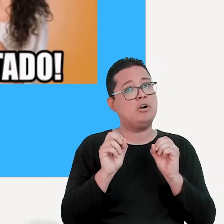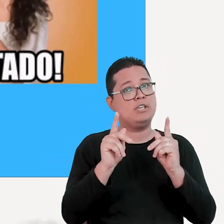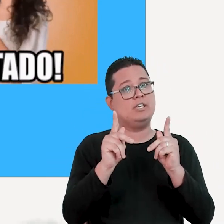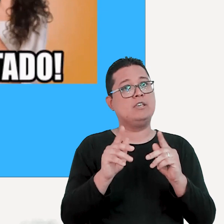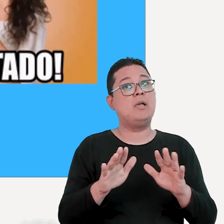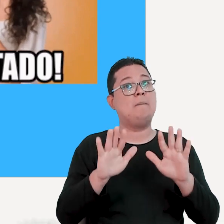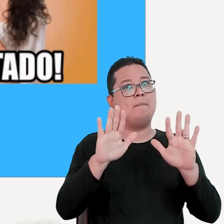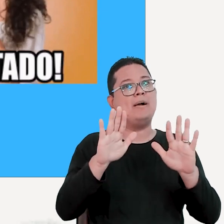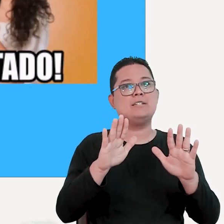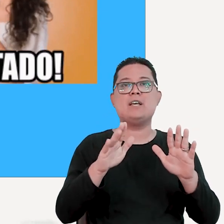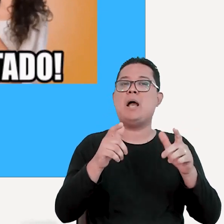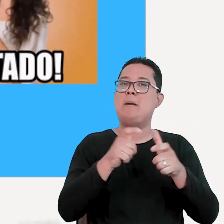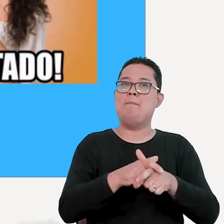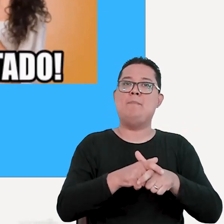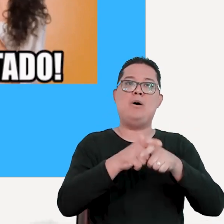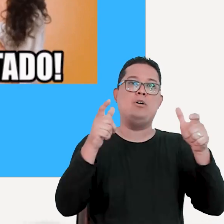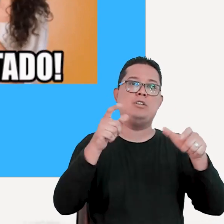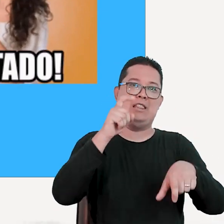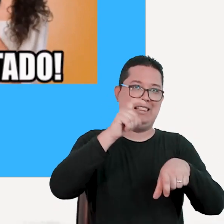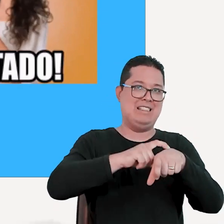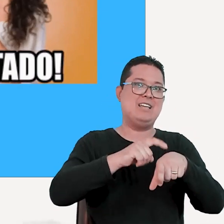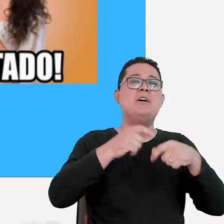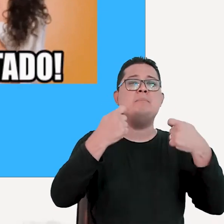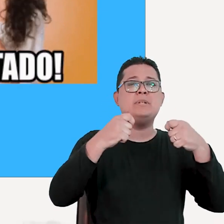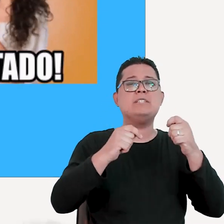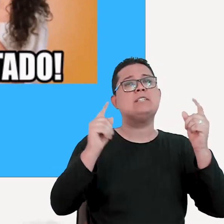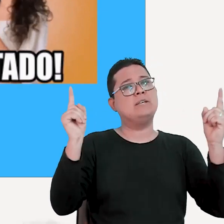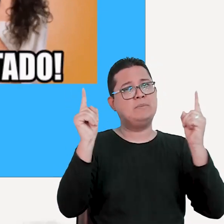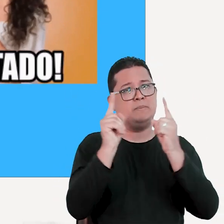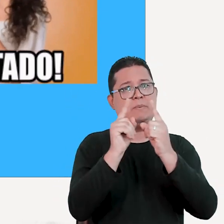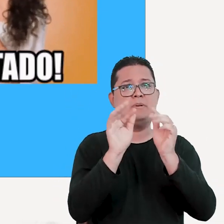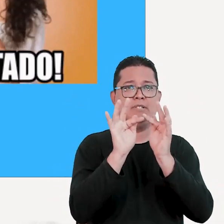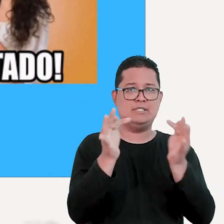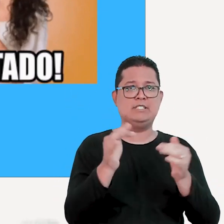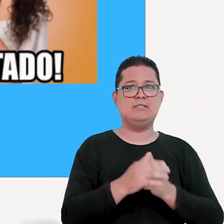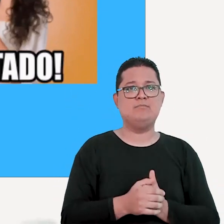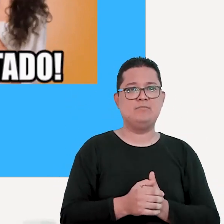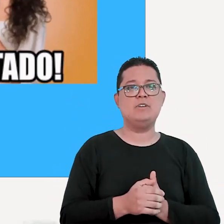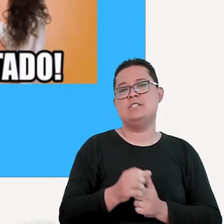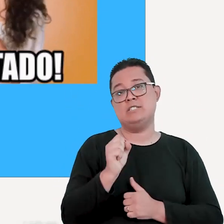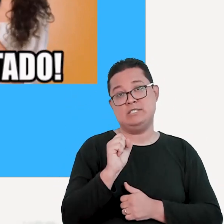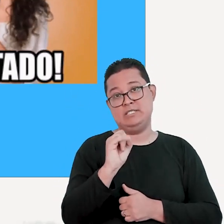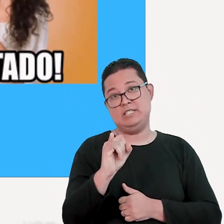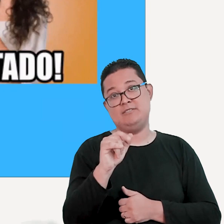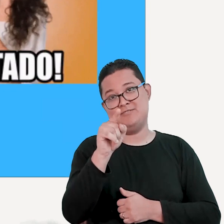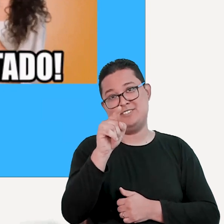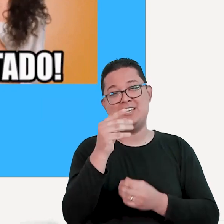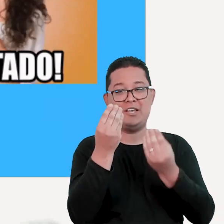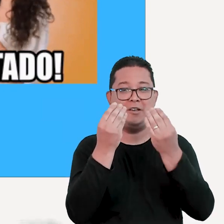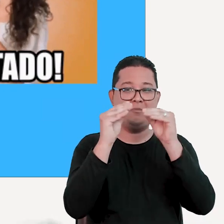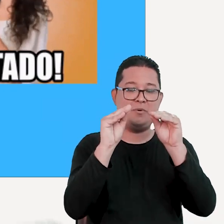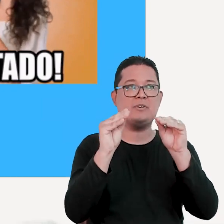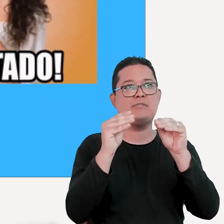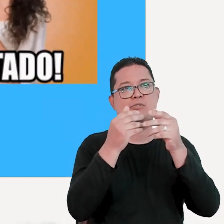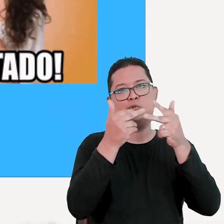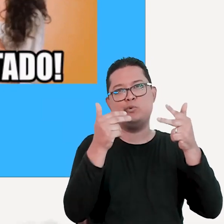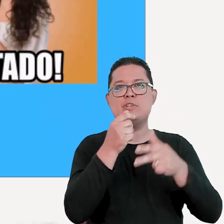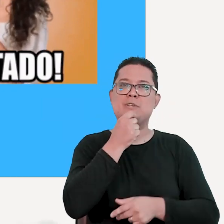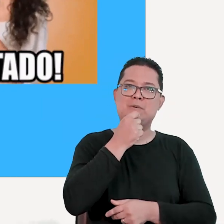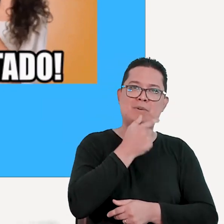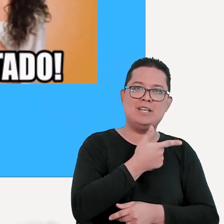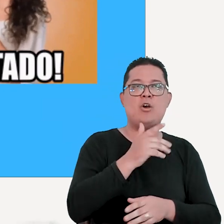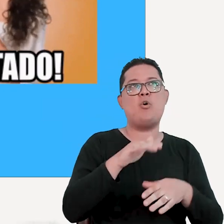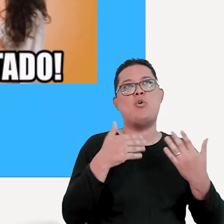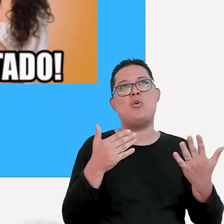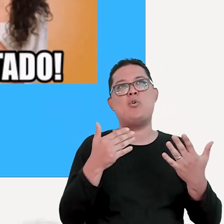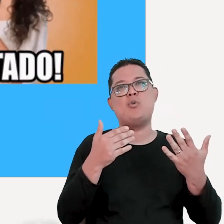for escrever algo para deixar o texto um pouco mais engraçado, ou um pouco mais explicativo, ou um pouco